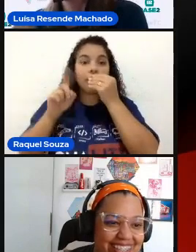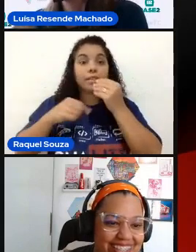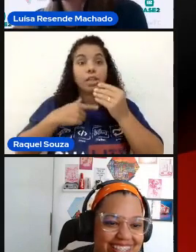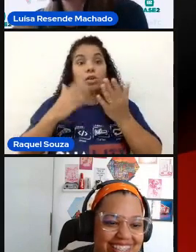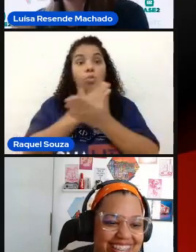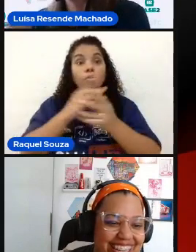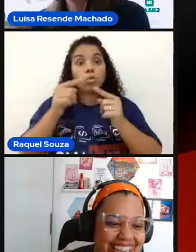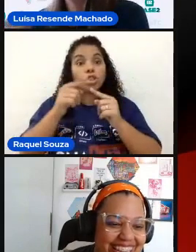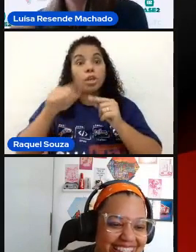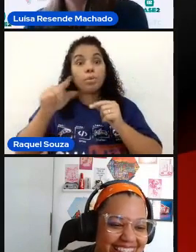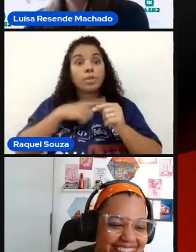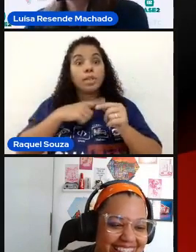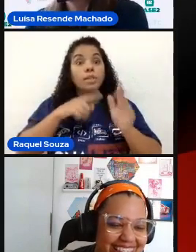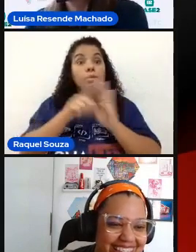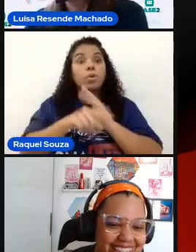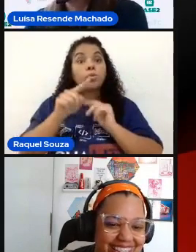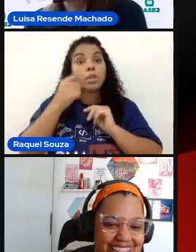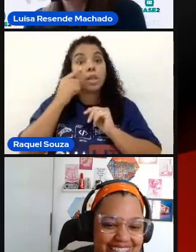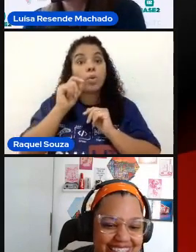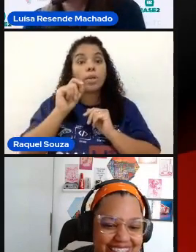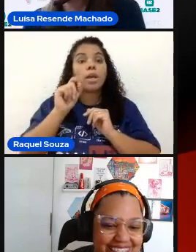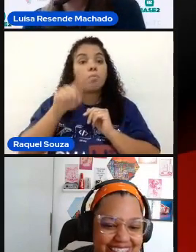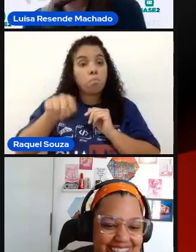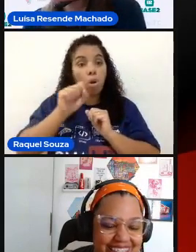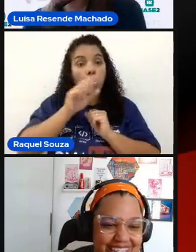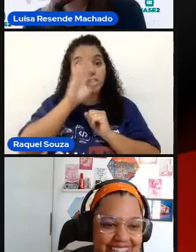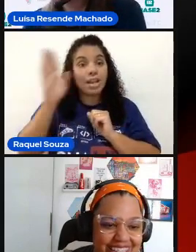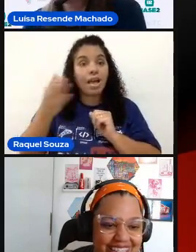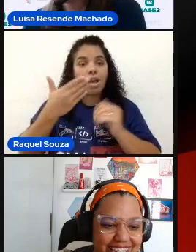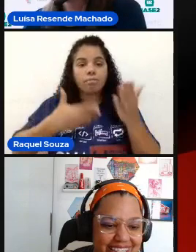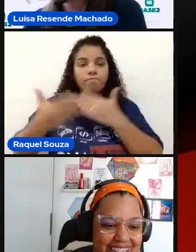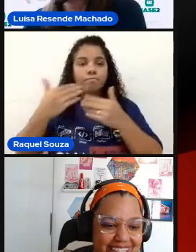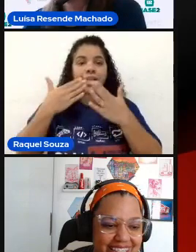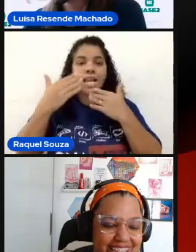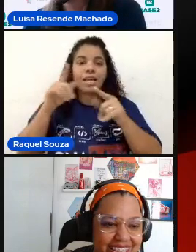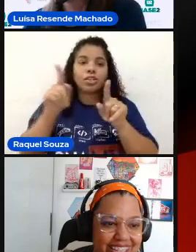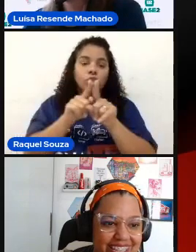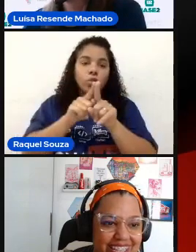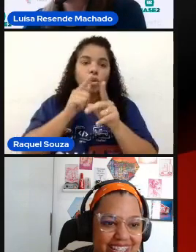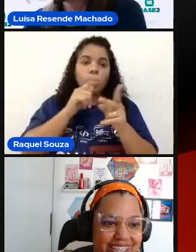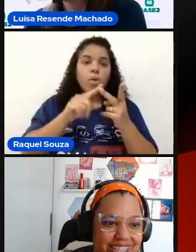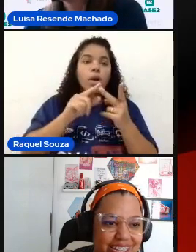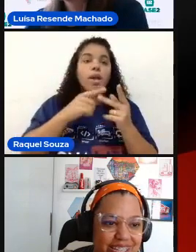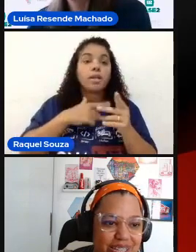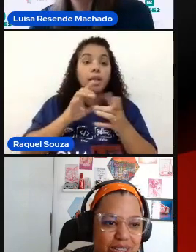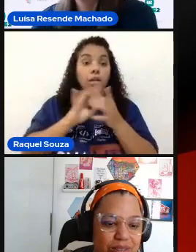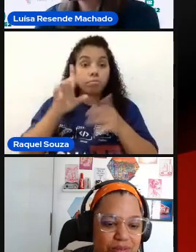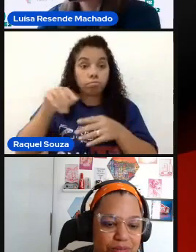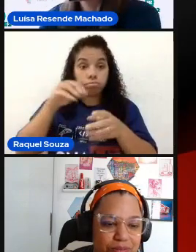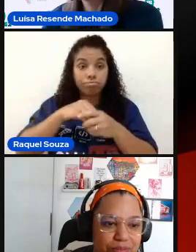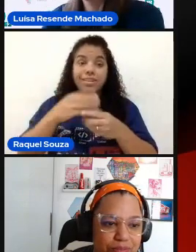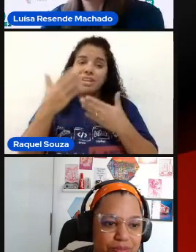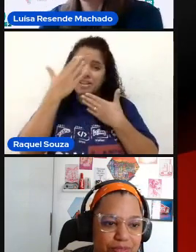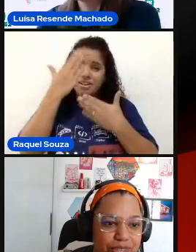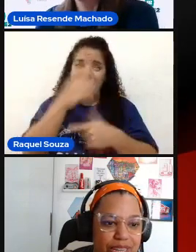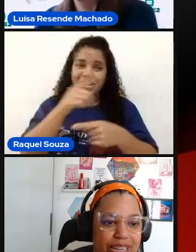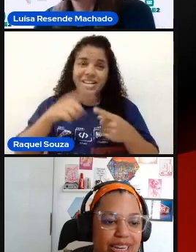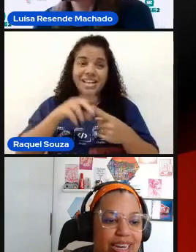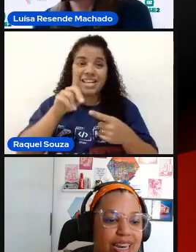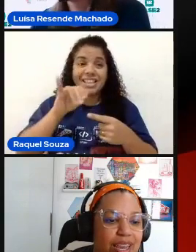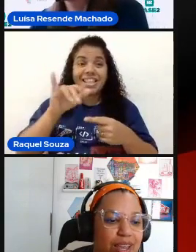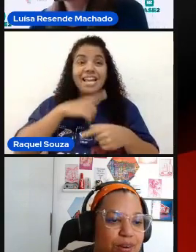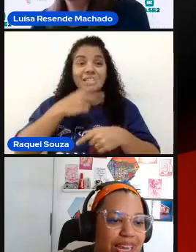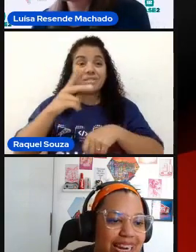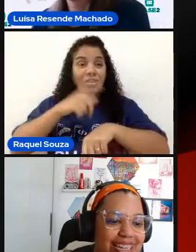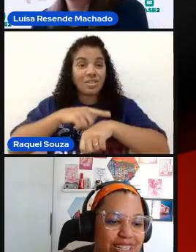Dani? Então, podem ir lá interagir com ela, tá? Ela vai estar lá disponível. E muito obrigada, viu, Dani, pelo seu tempo, por